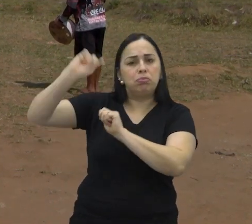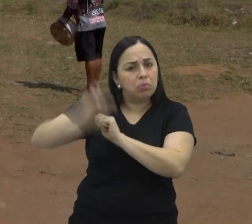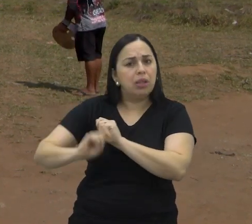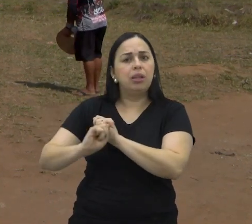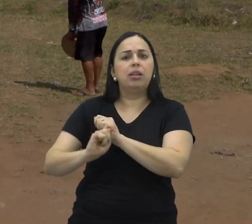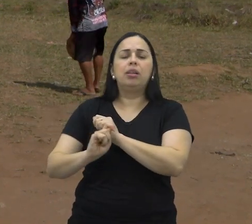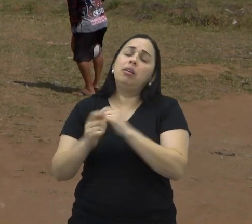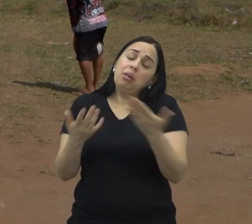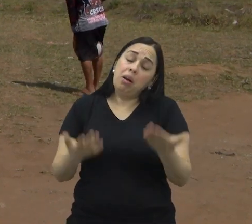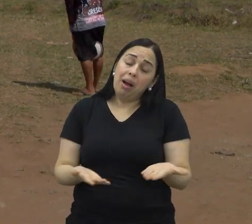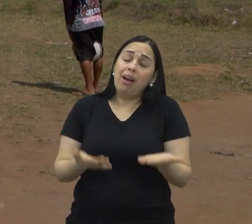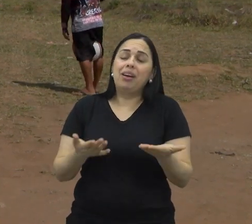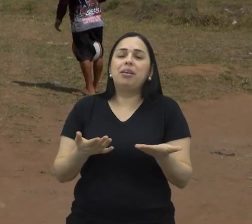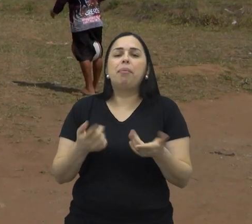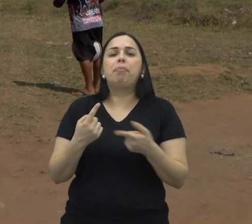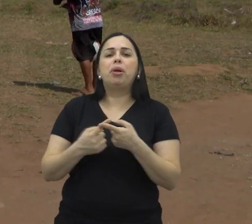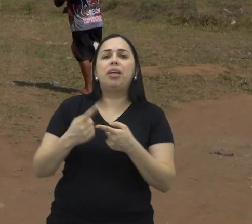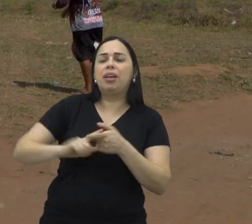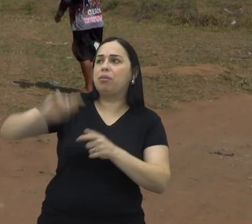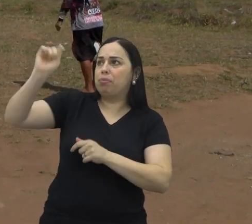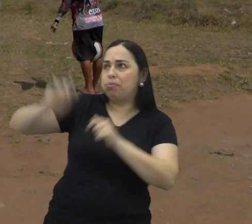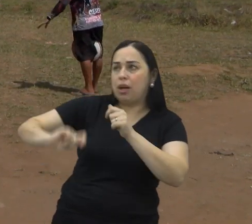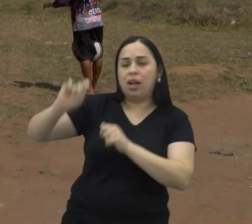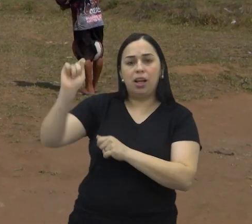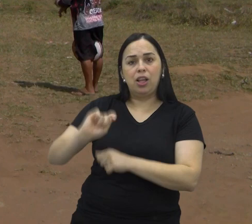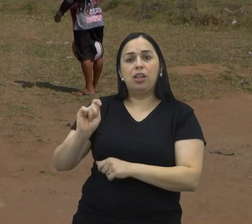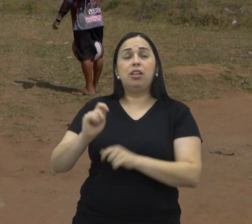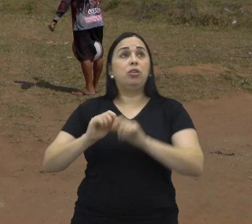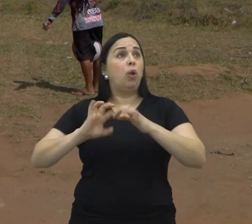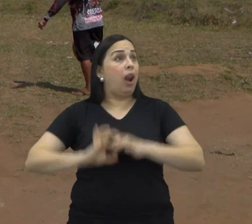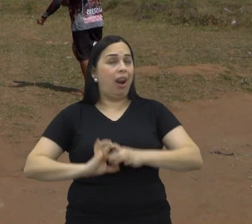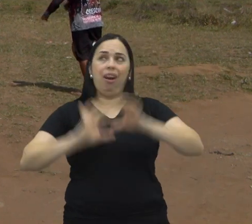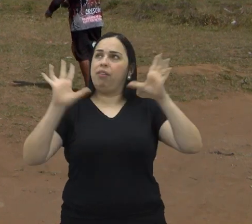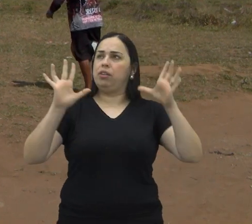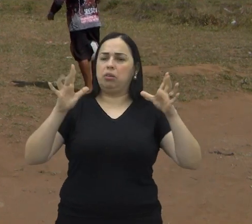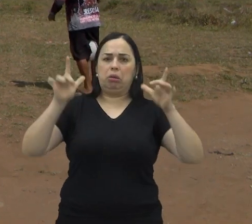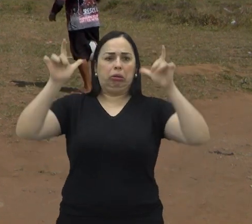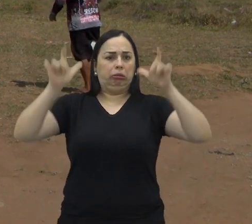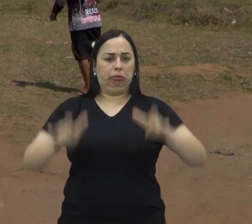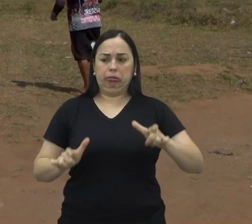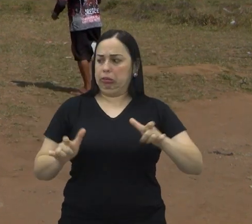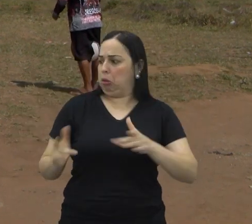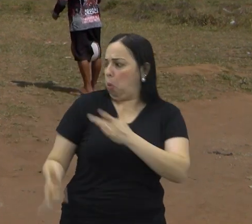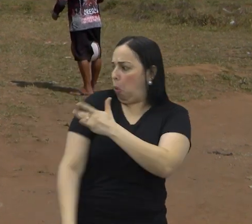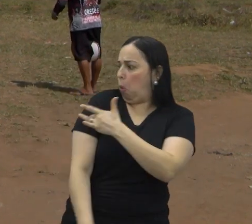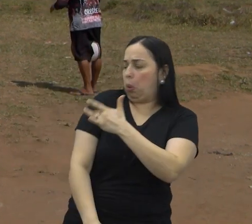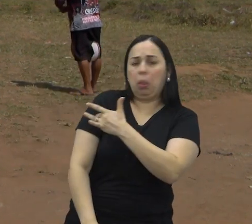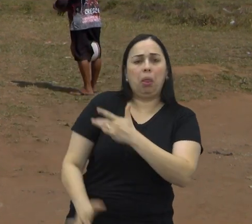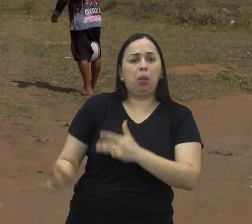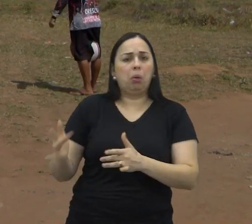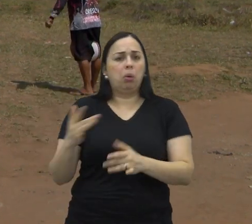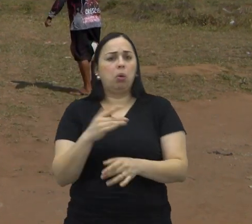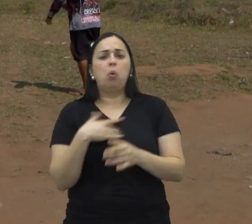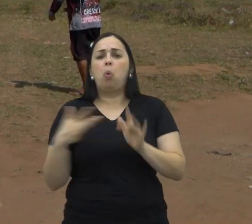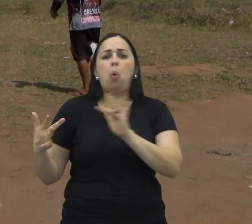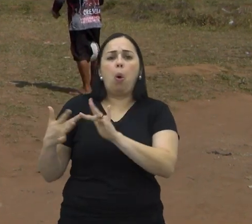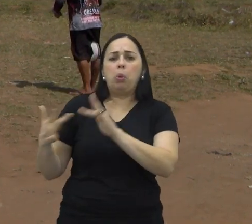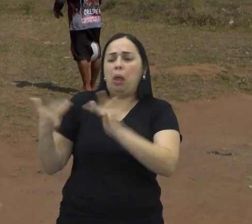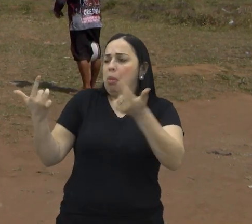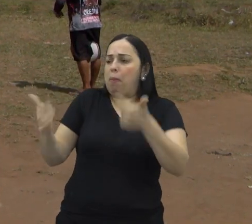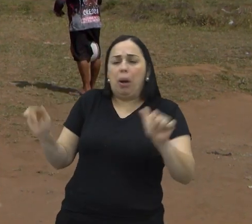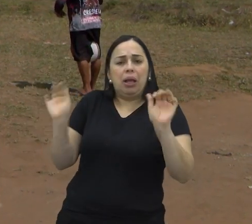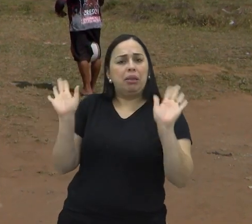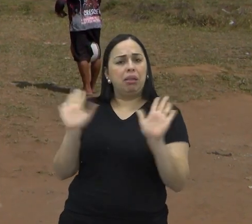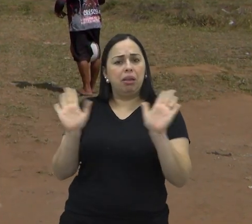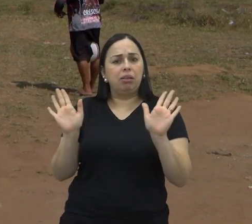esportiva foi uma boa opinião pipa, porque é uma prática que você consegue praticar ao ar livre, não precisa estar grudado com ninguém, o seu